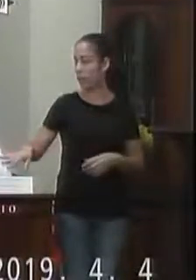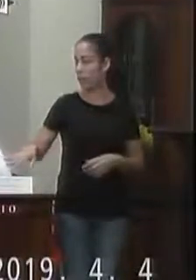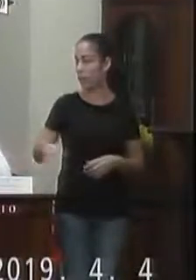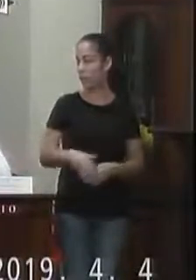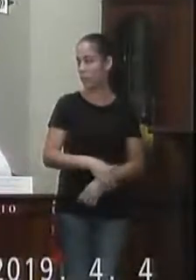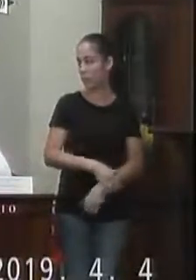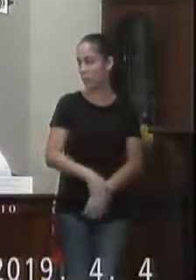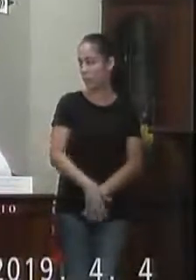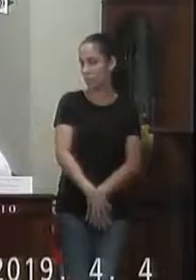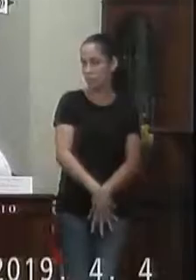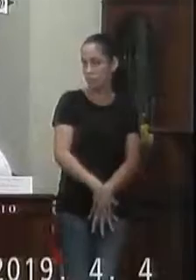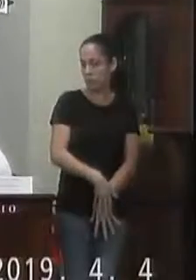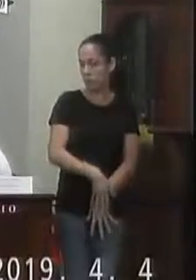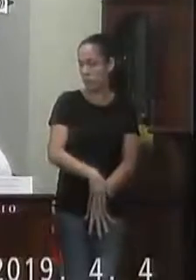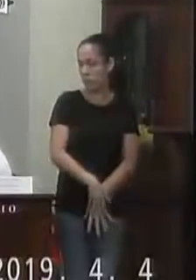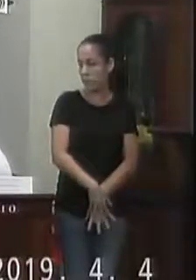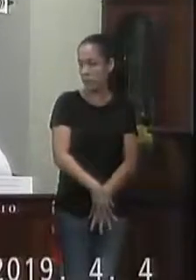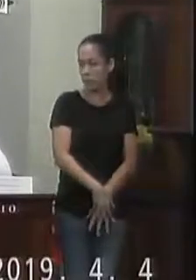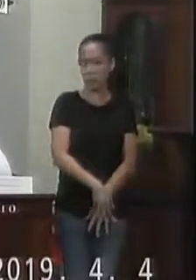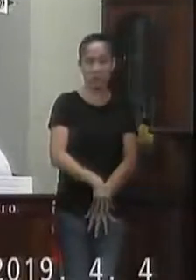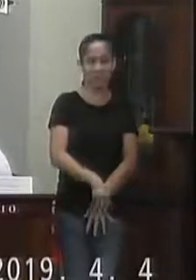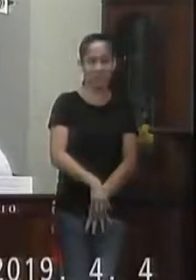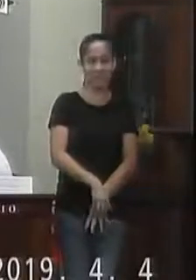urgência. David não tá.